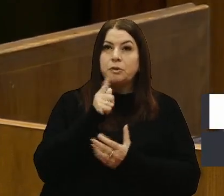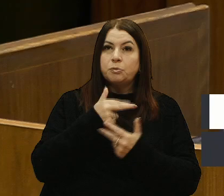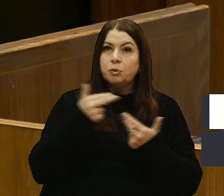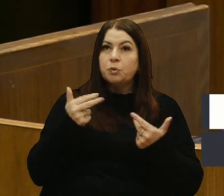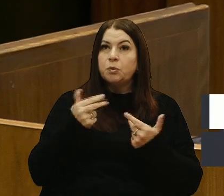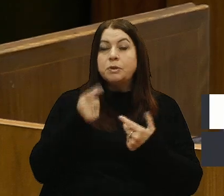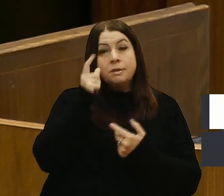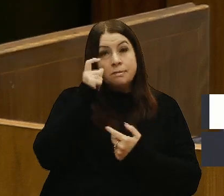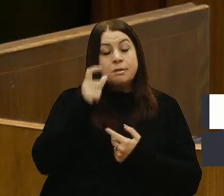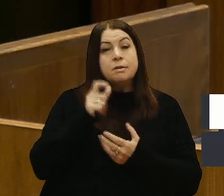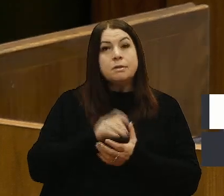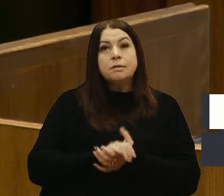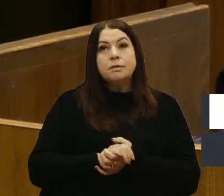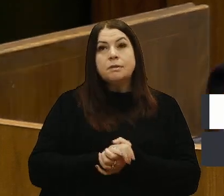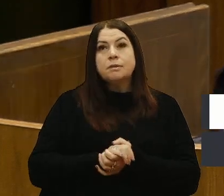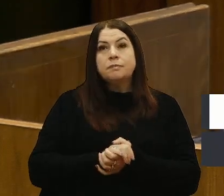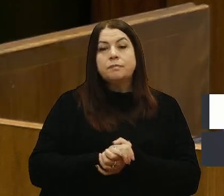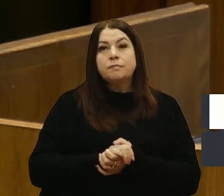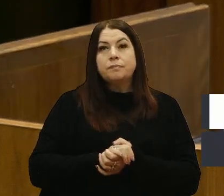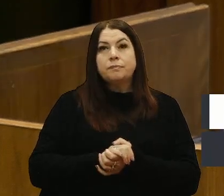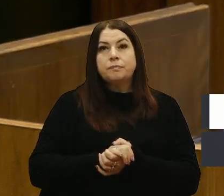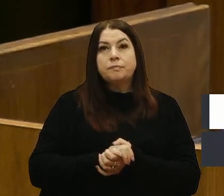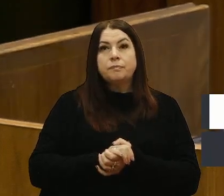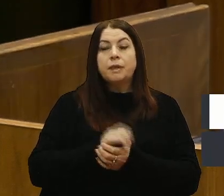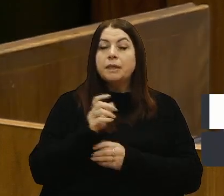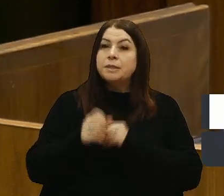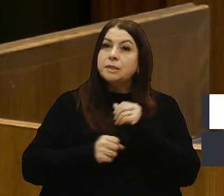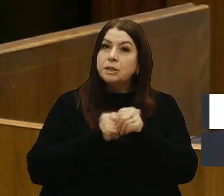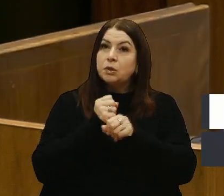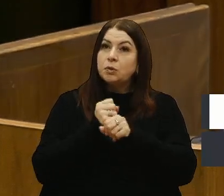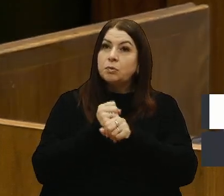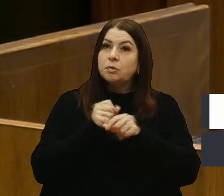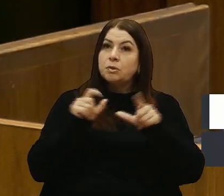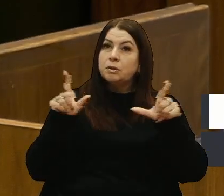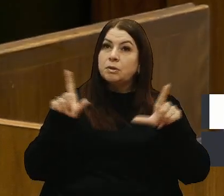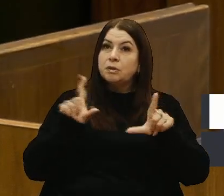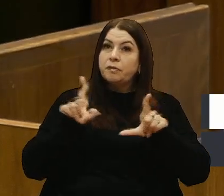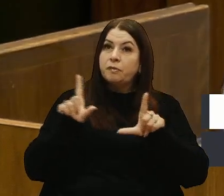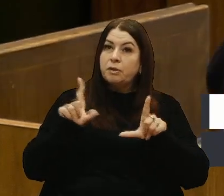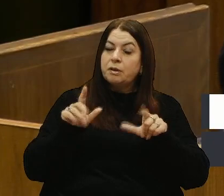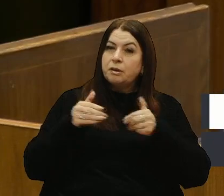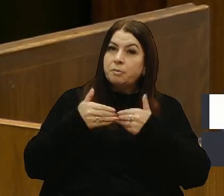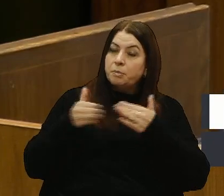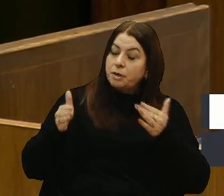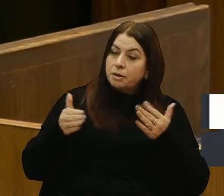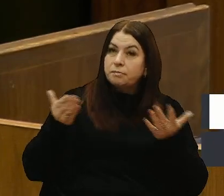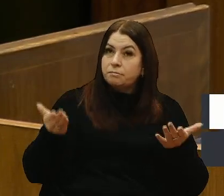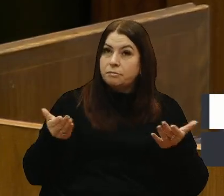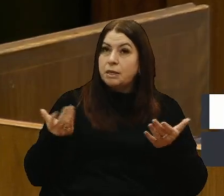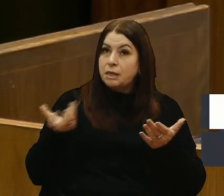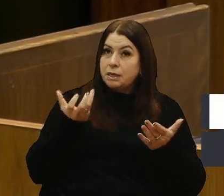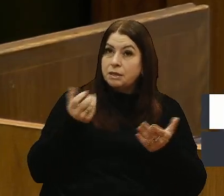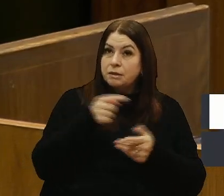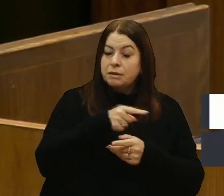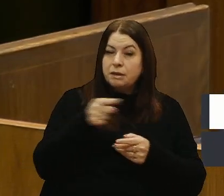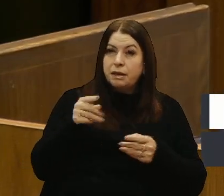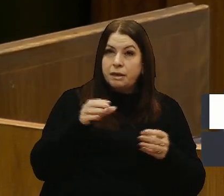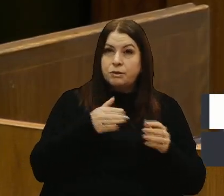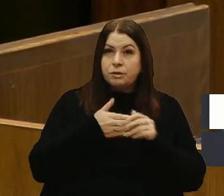muito interessante neste ano, que foi a TV aberta. Então, quem quiser nos